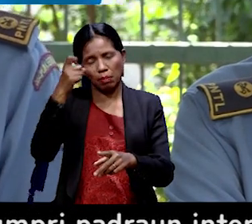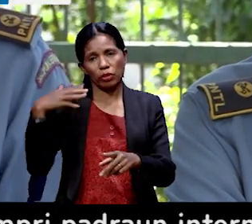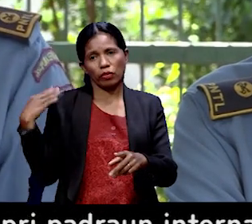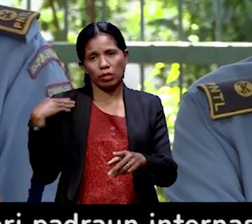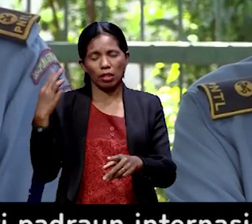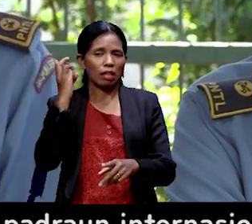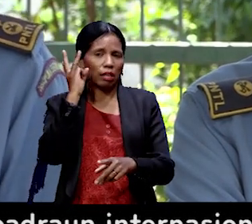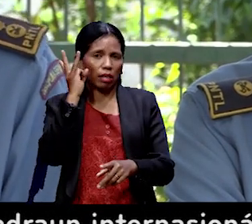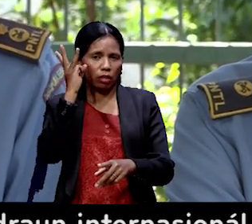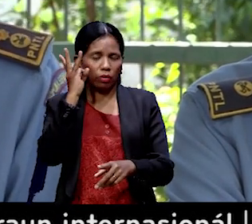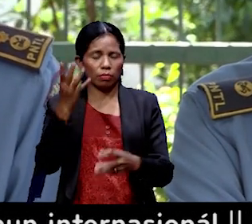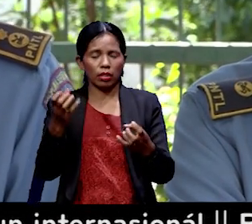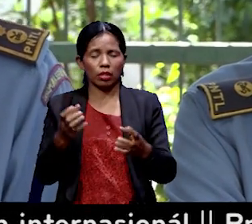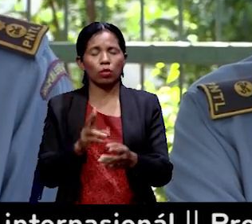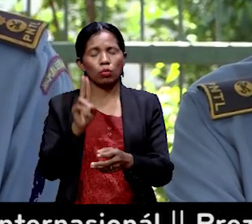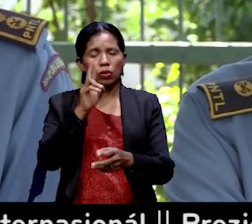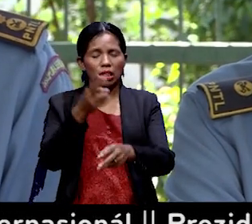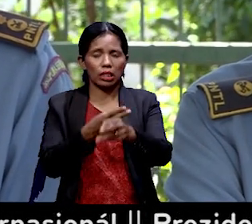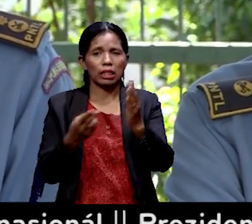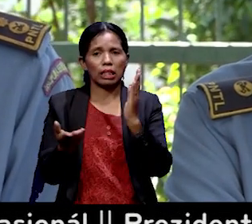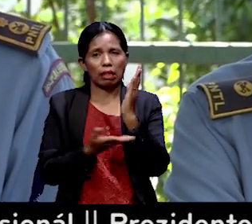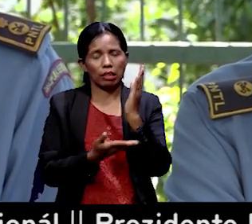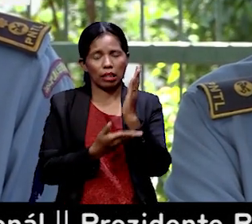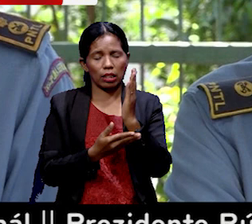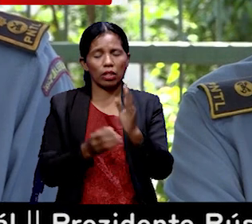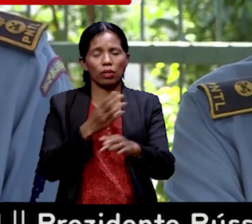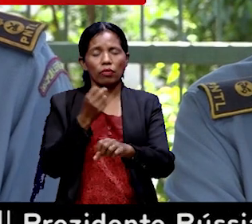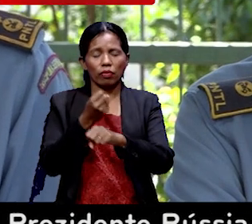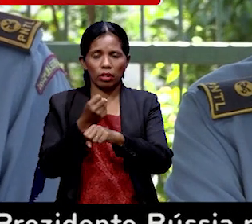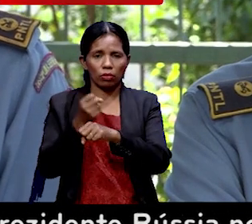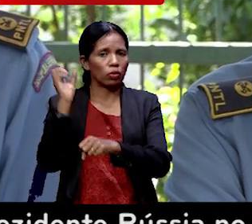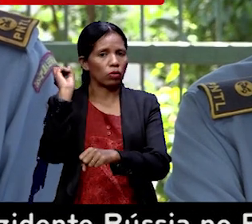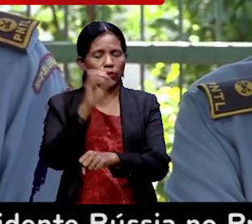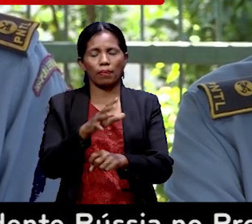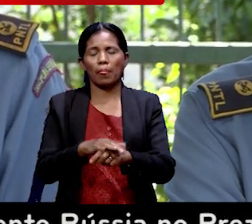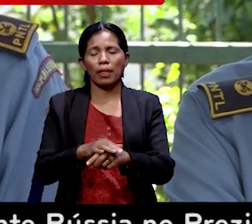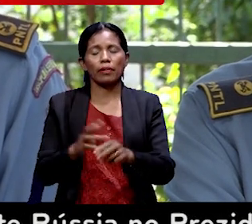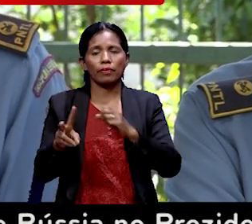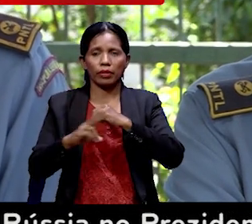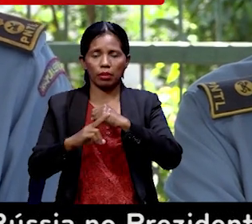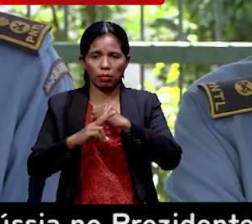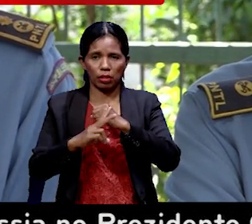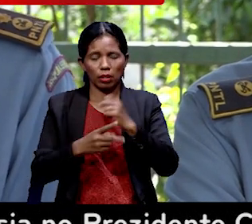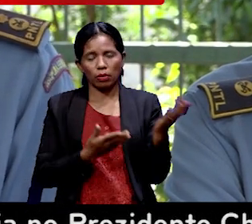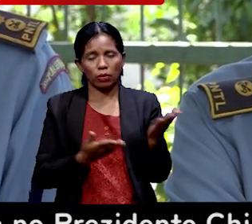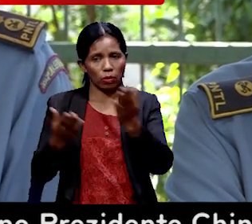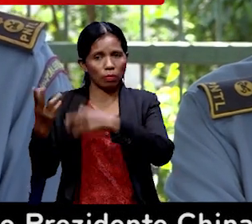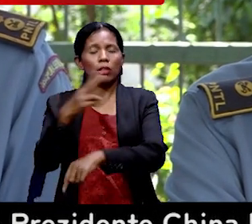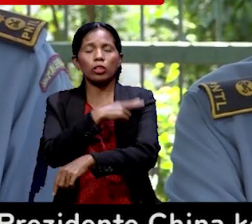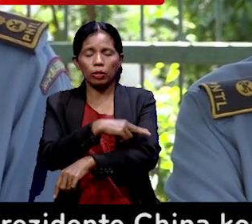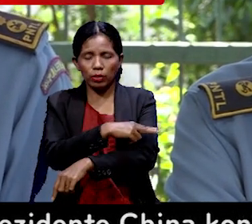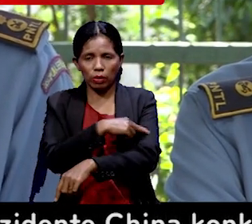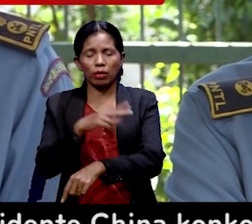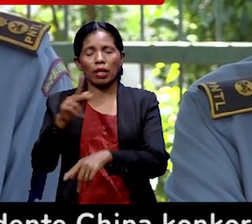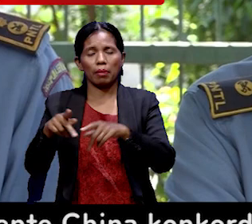provoka malu, kair sesang kroat no fatuk, ho dihakanek sidadang nenghat. Viti masira halau na tratamento hospital referência Baucau, no